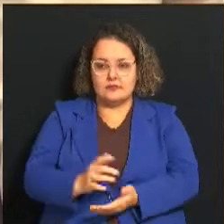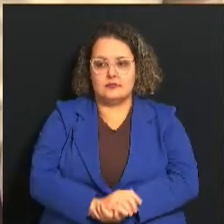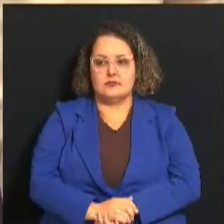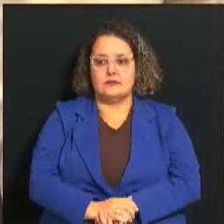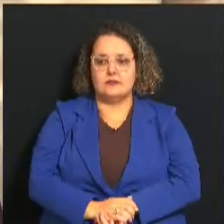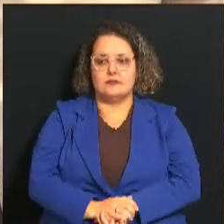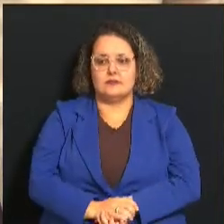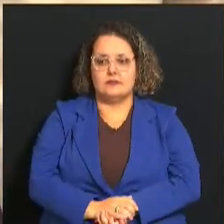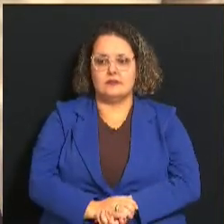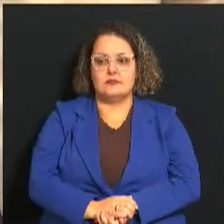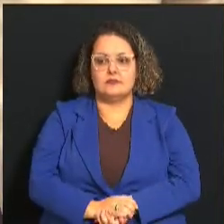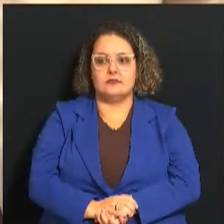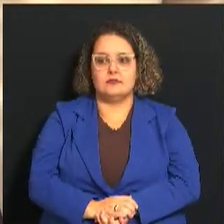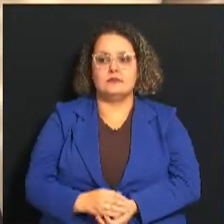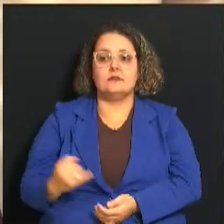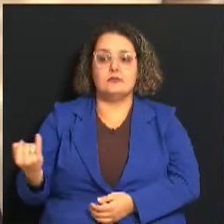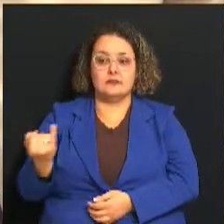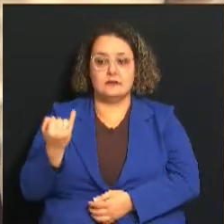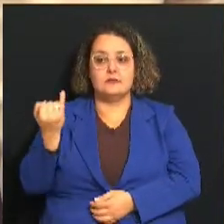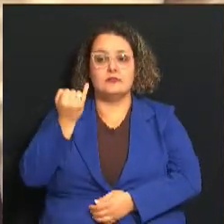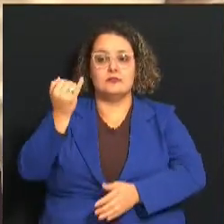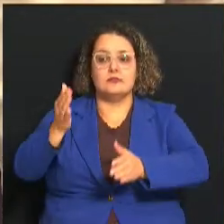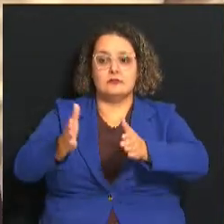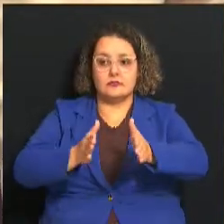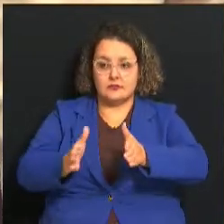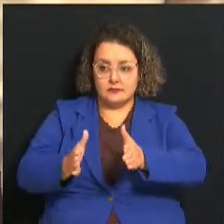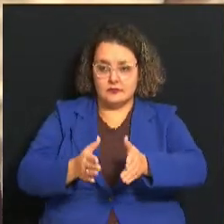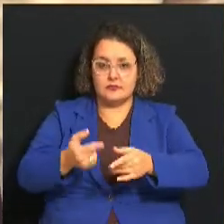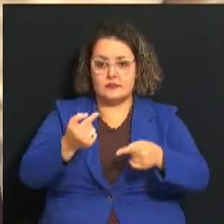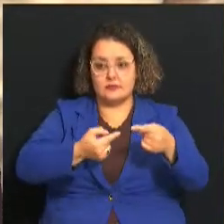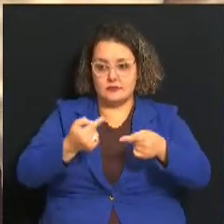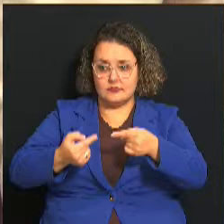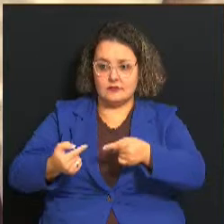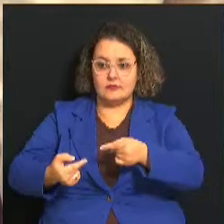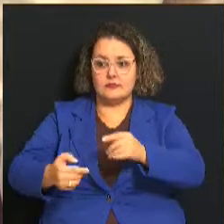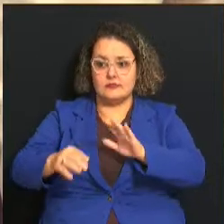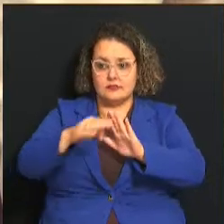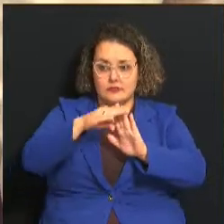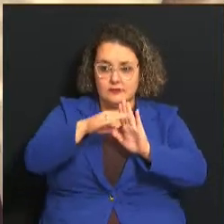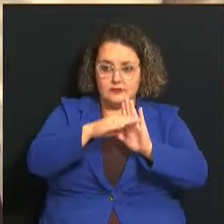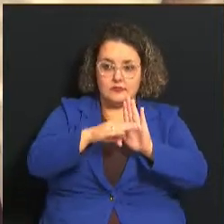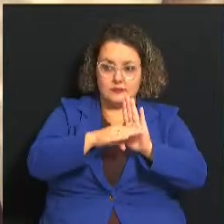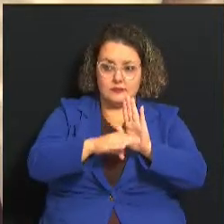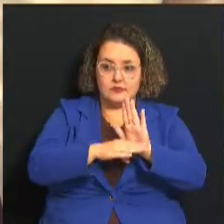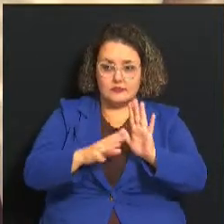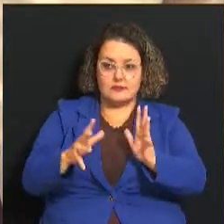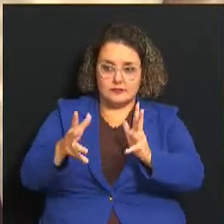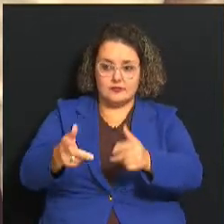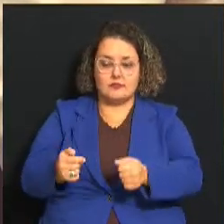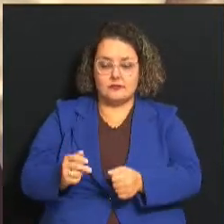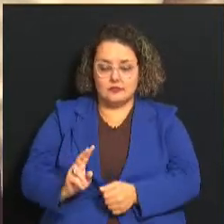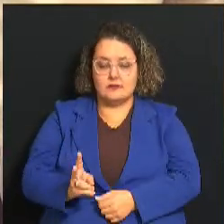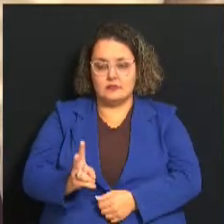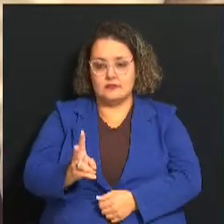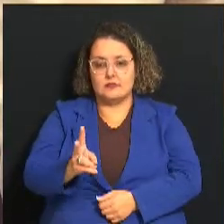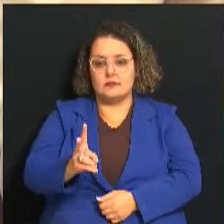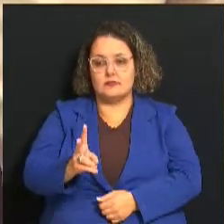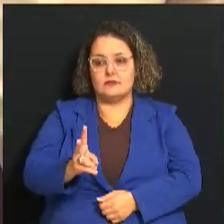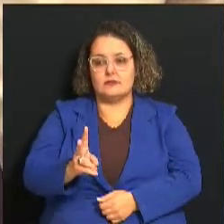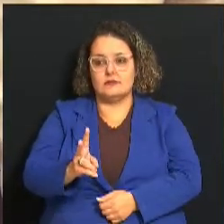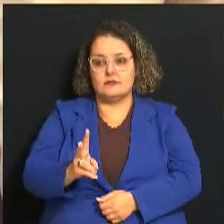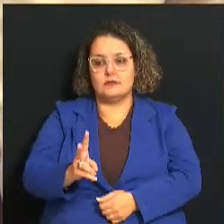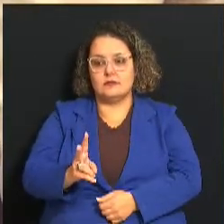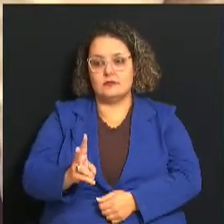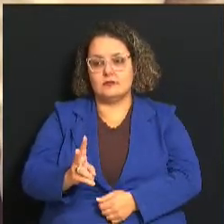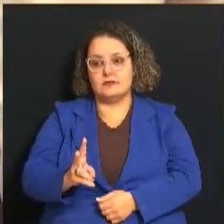da importância que é, nesse momento, discutir essa agenda. Todas as vezes que a gente tem uma reunião